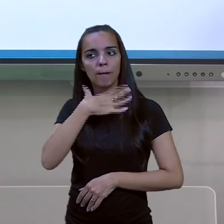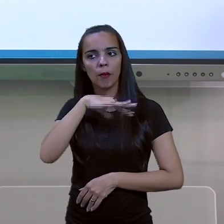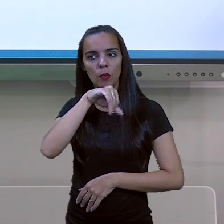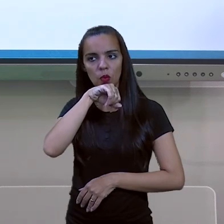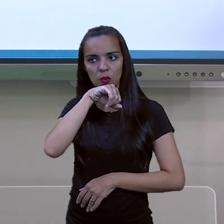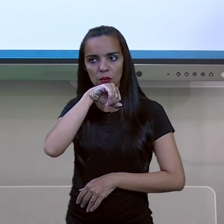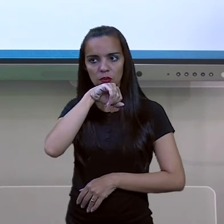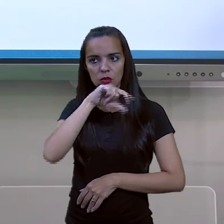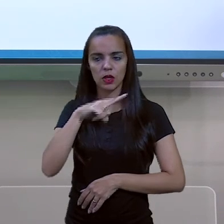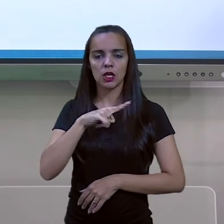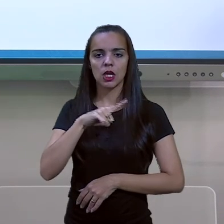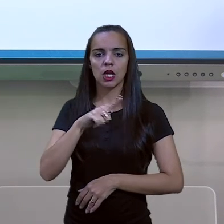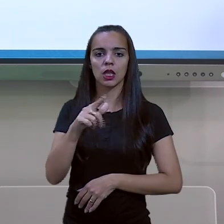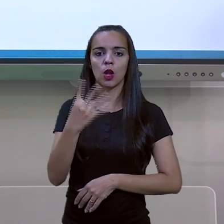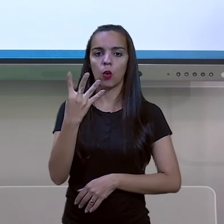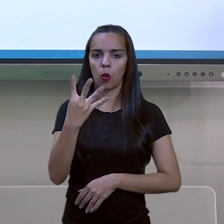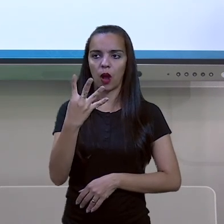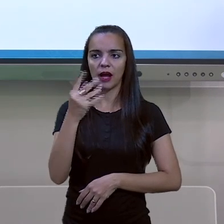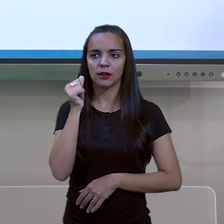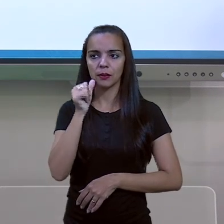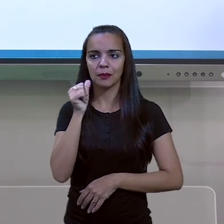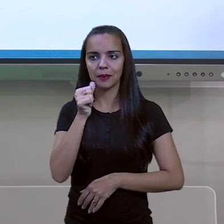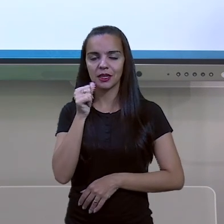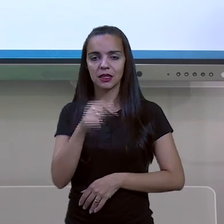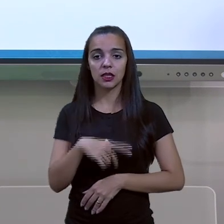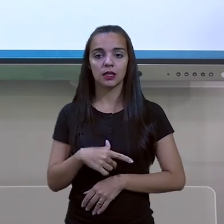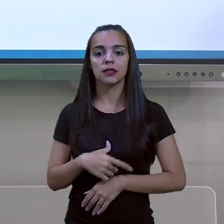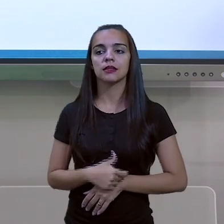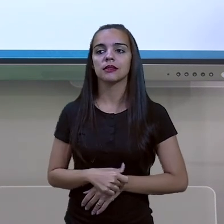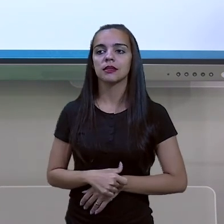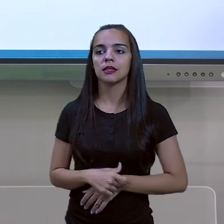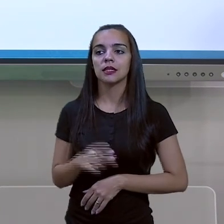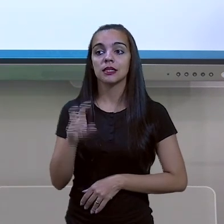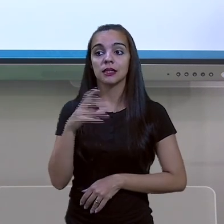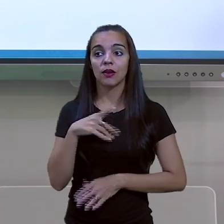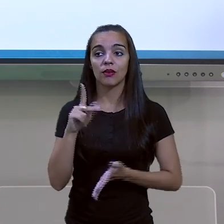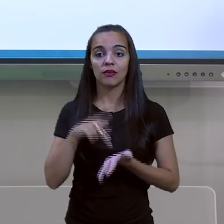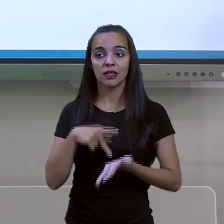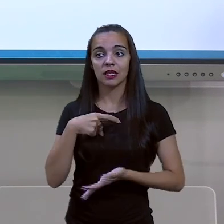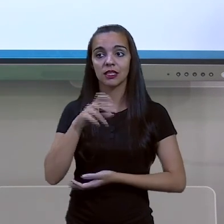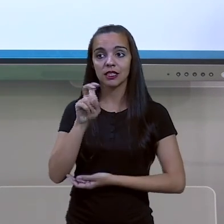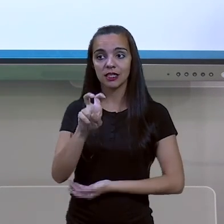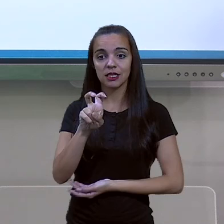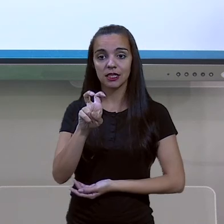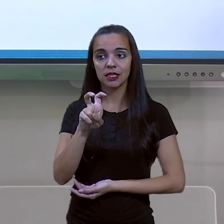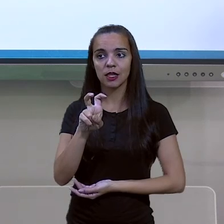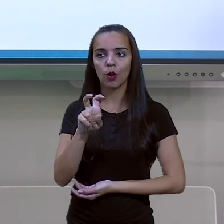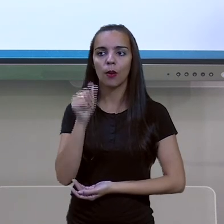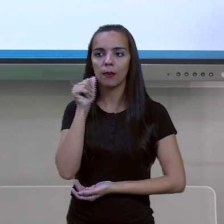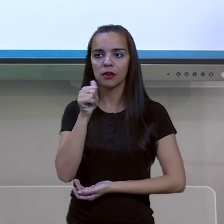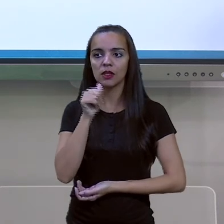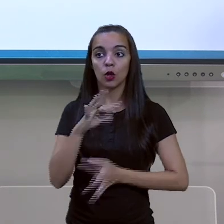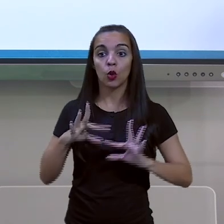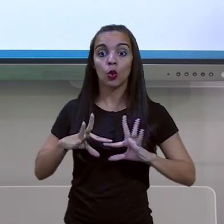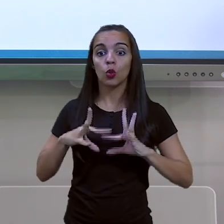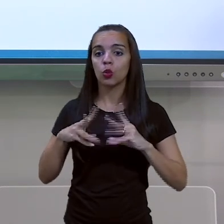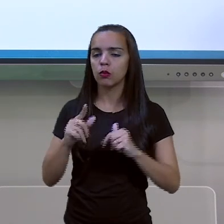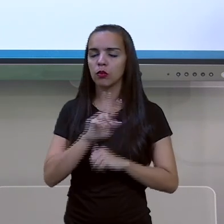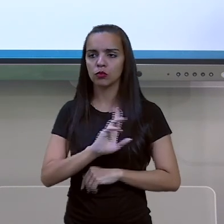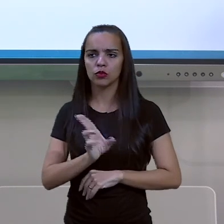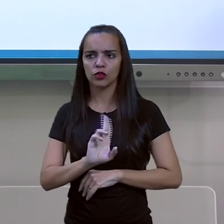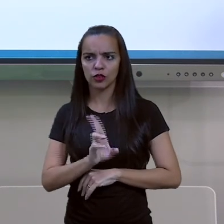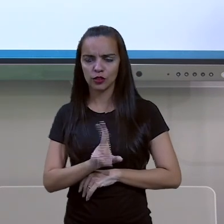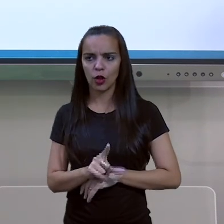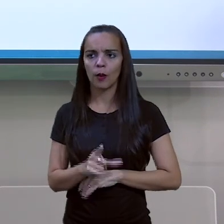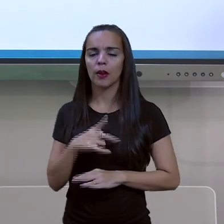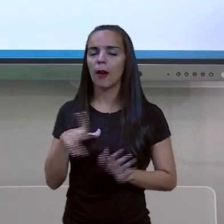tem 4 meninas, comigo 5, e são todas meninas. Todos os nossos nomes são